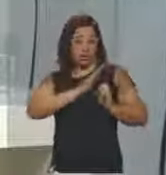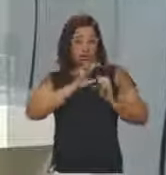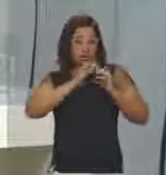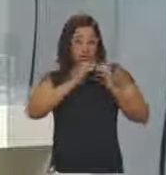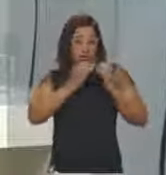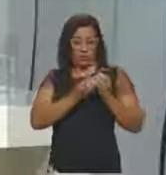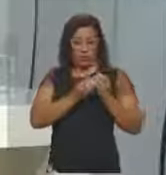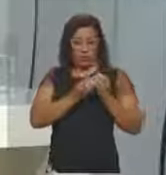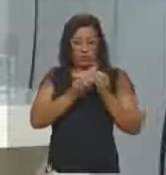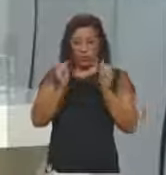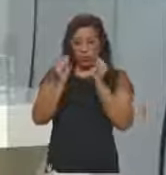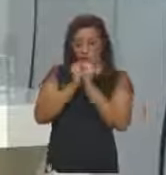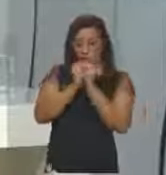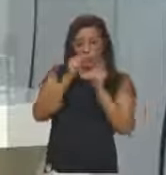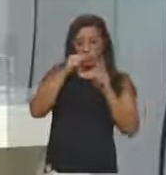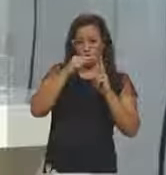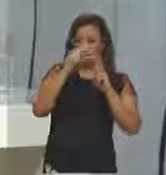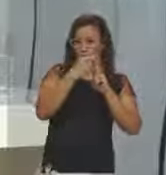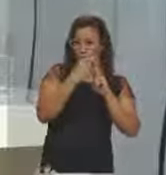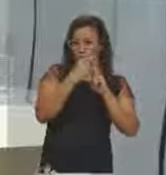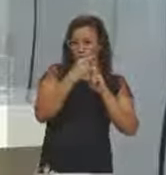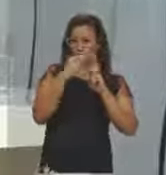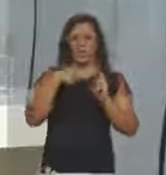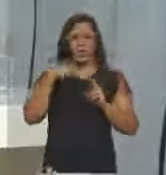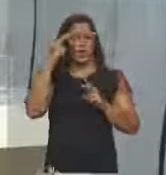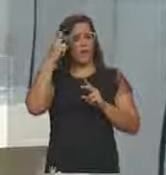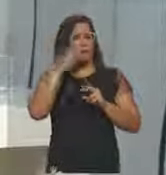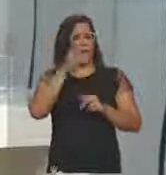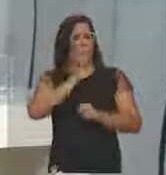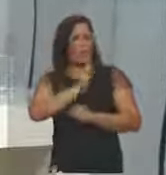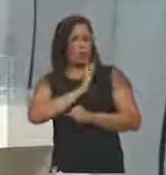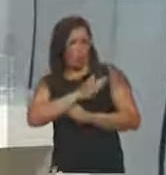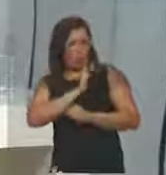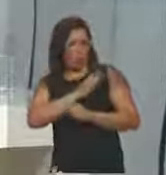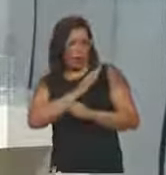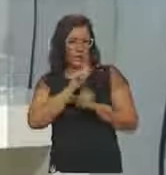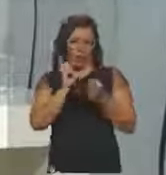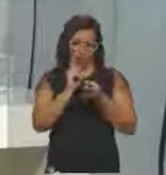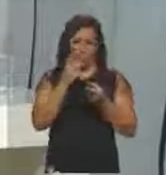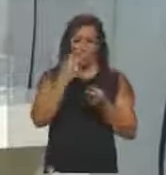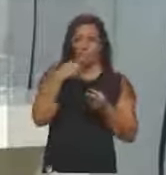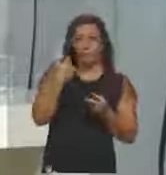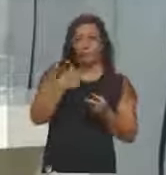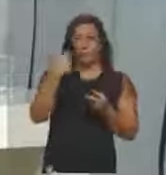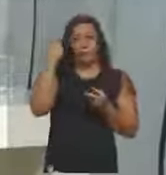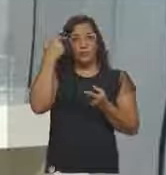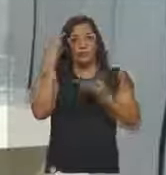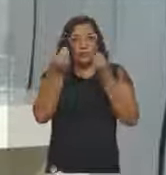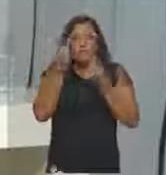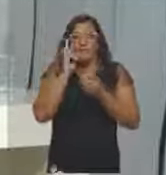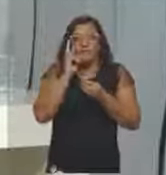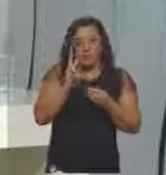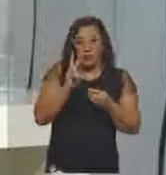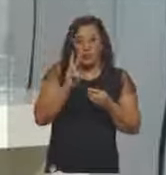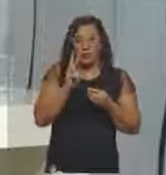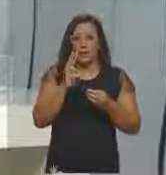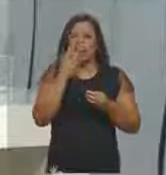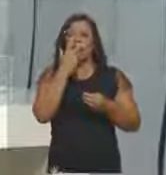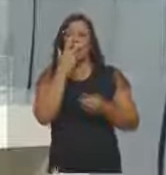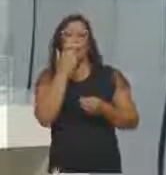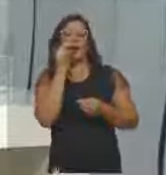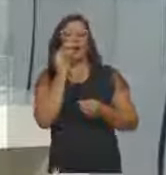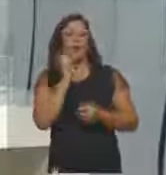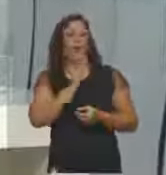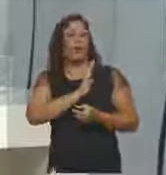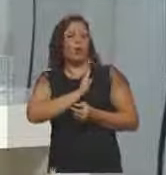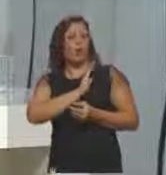esquerdo. E eu lembro que eu falei, gente, o órgão, o coração, embora não pareça, a gente não tem ideia, para quem nunca viu, parece que o coração